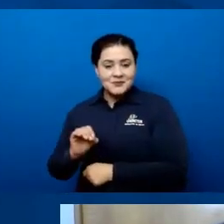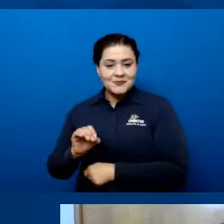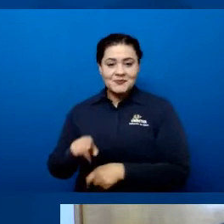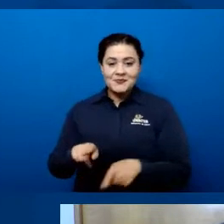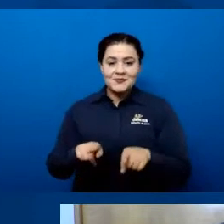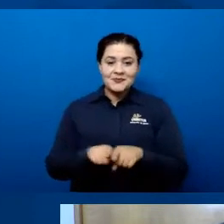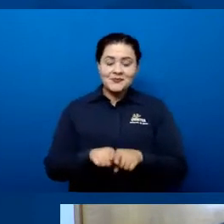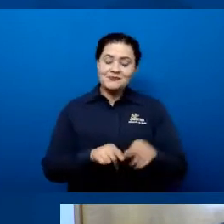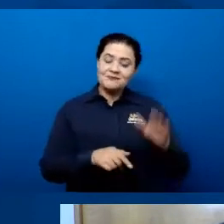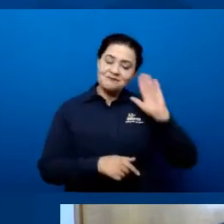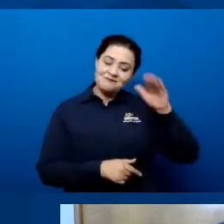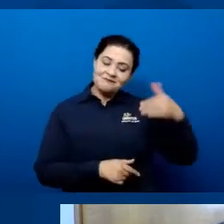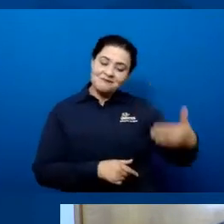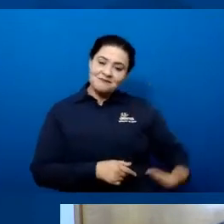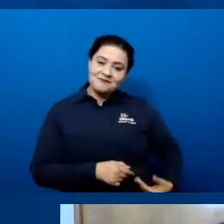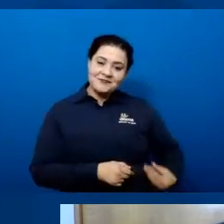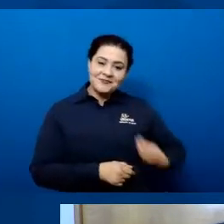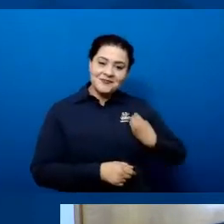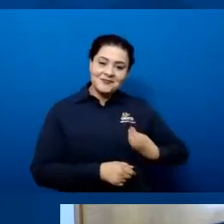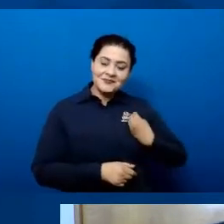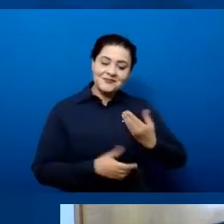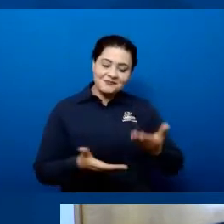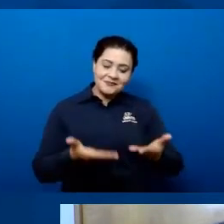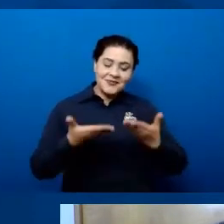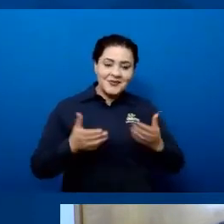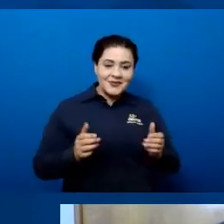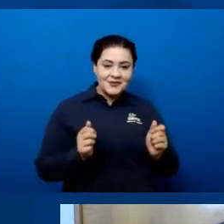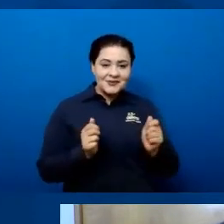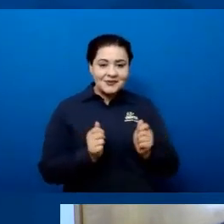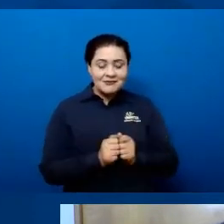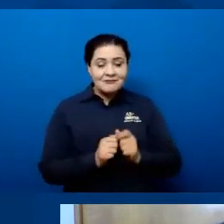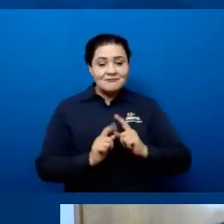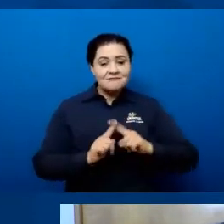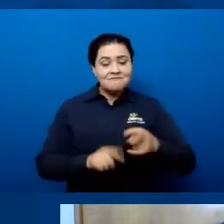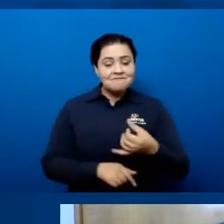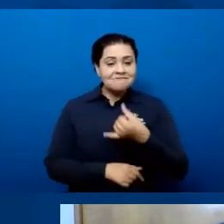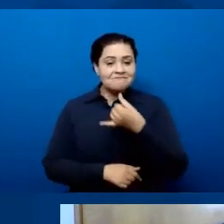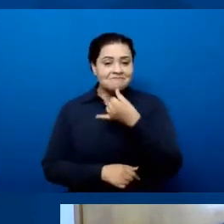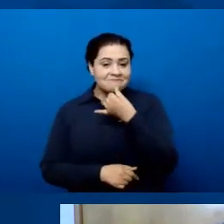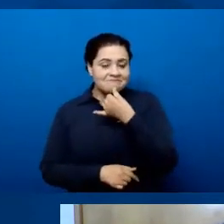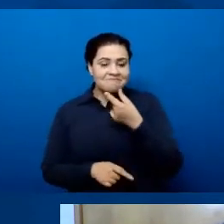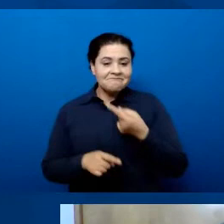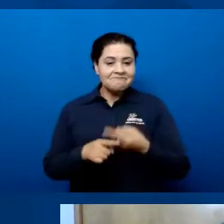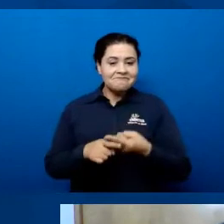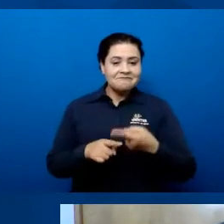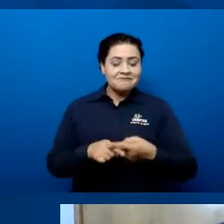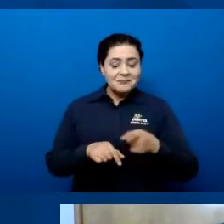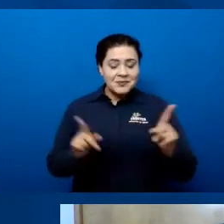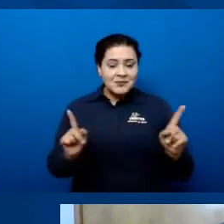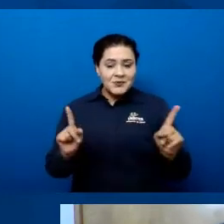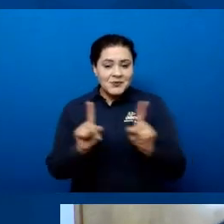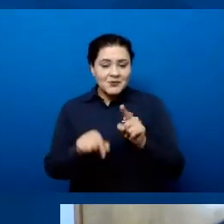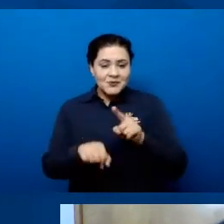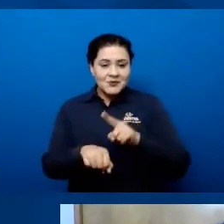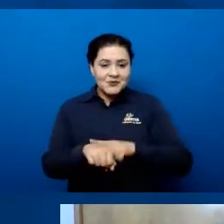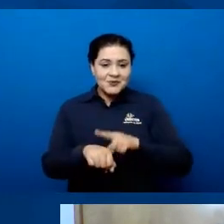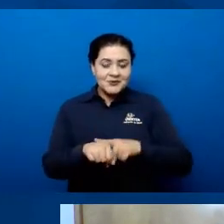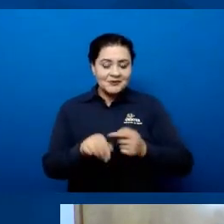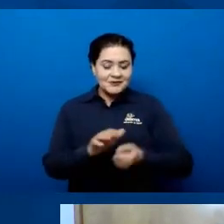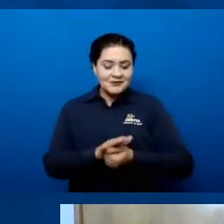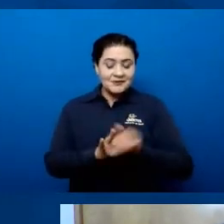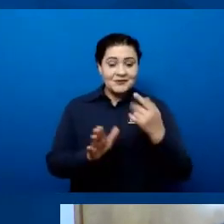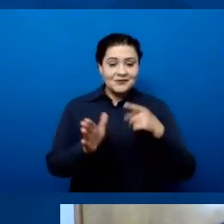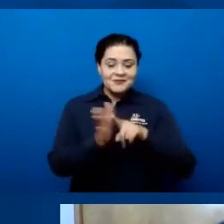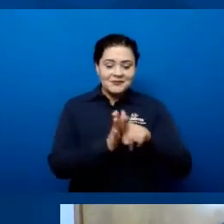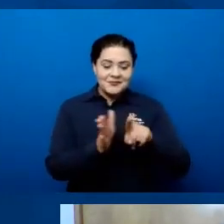foi uma honra muito grande recebê-lo, e infelizmente, assim, né, foi muito curto o tempo, várias